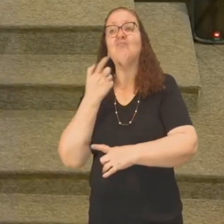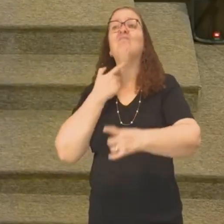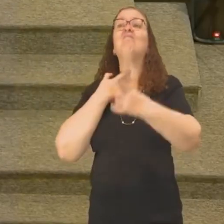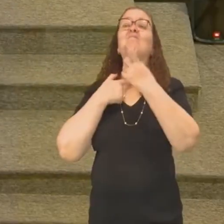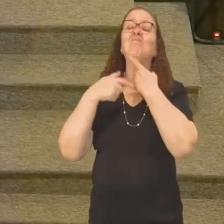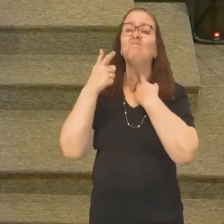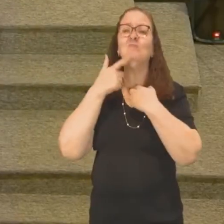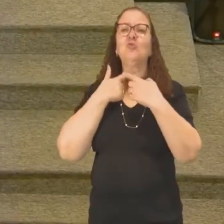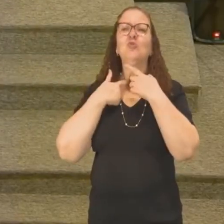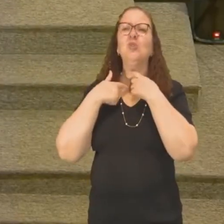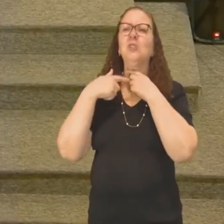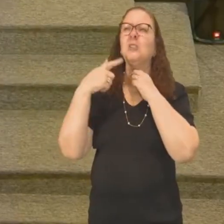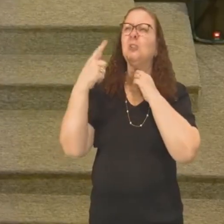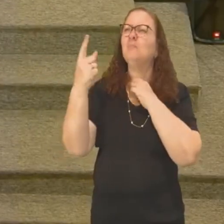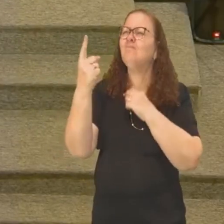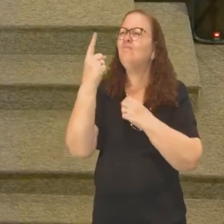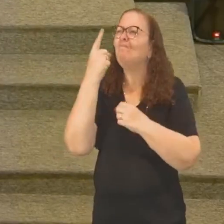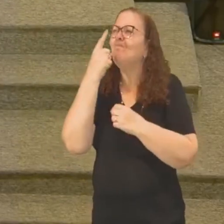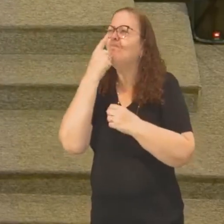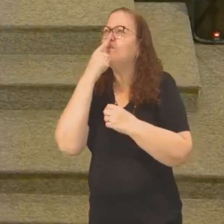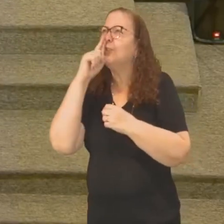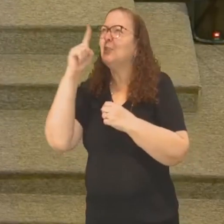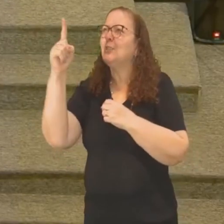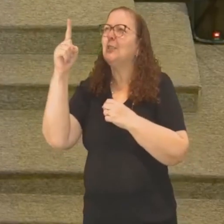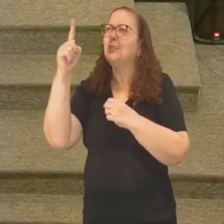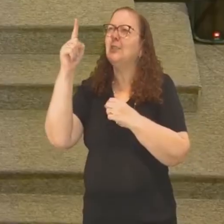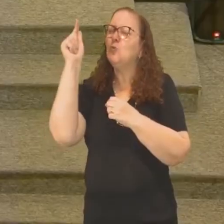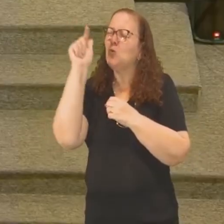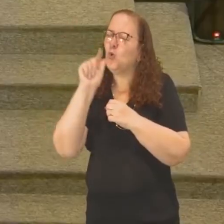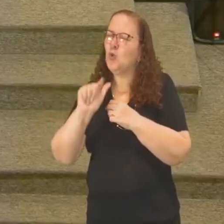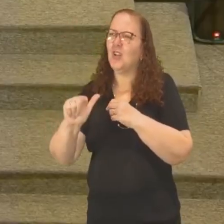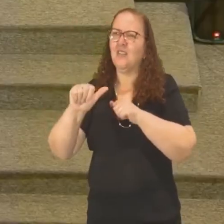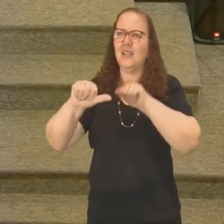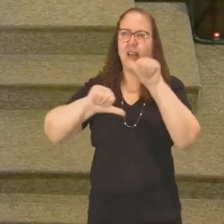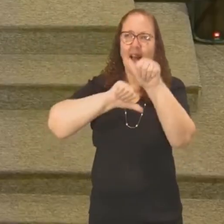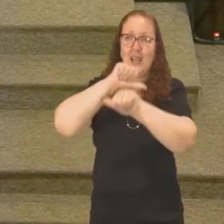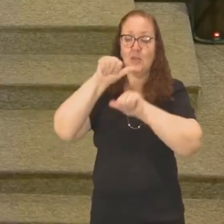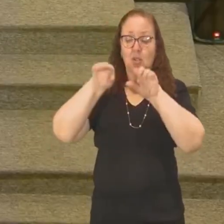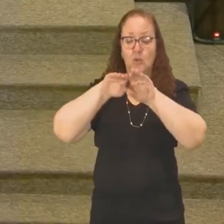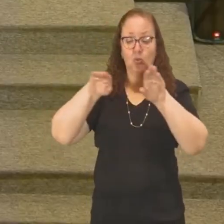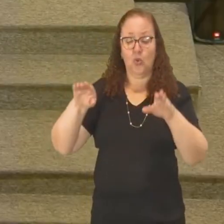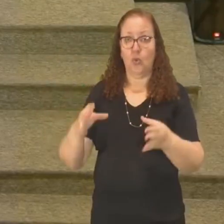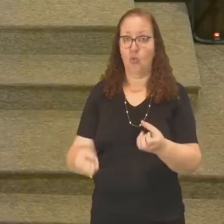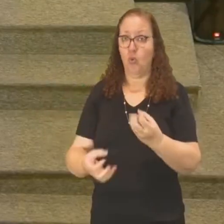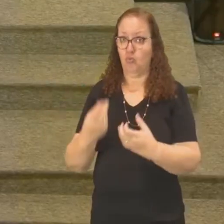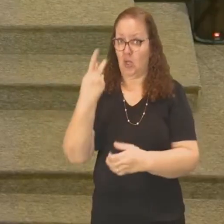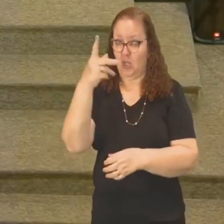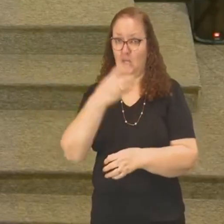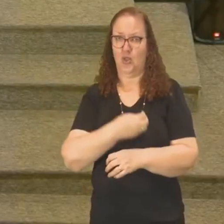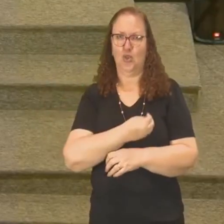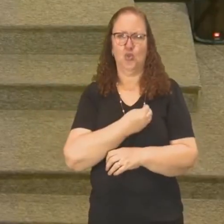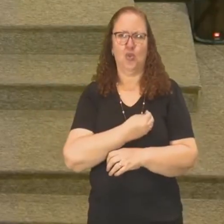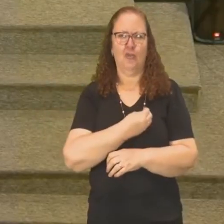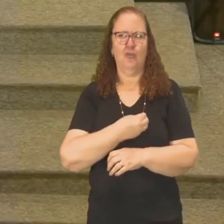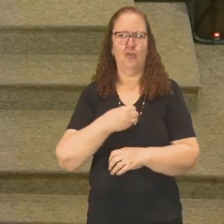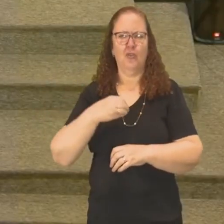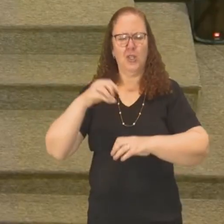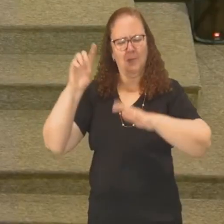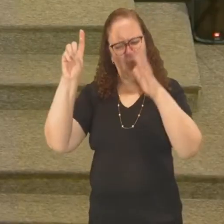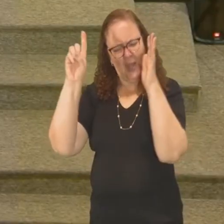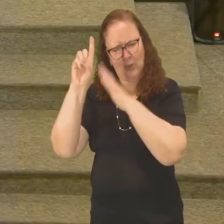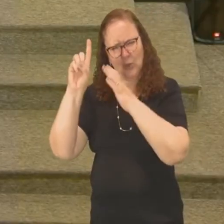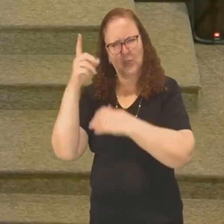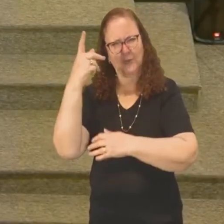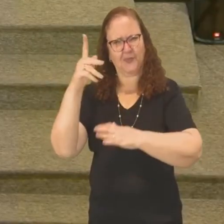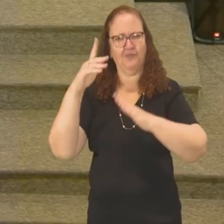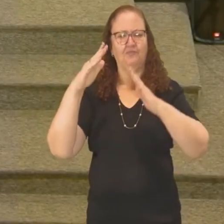se aproximar e reaproximar de Deus, restaurando o altar que foi quebrado, restaurando a adoração na sua